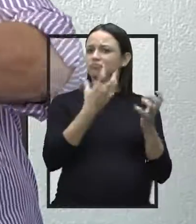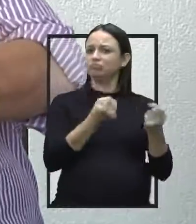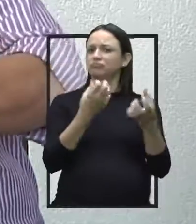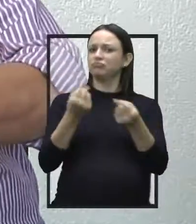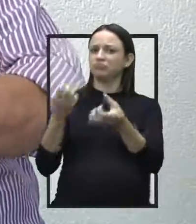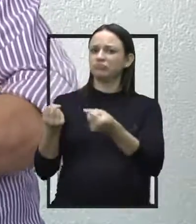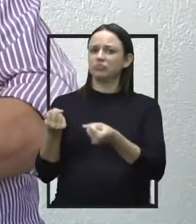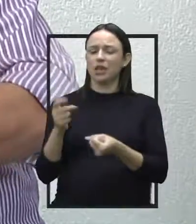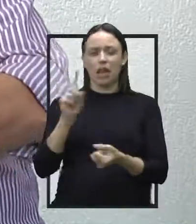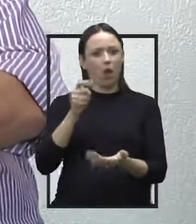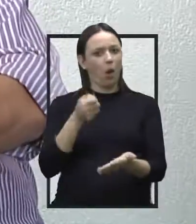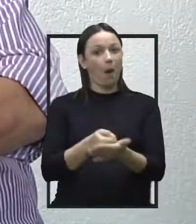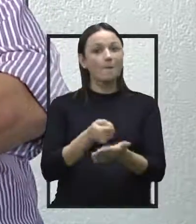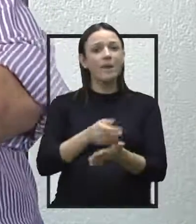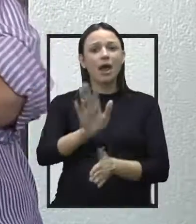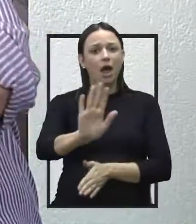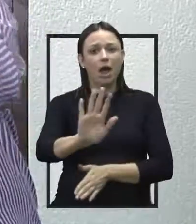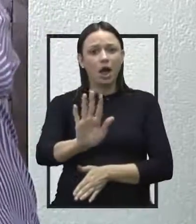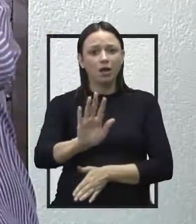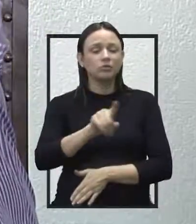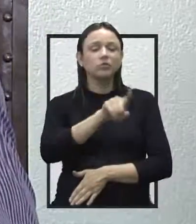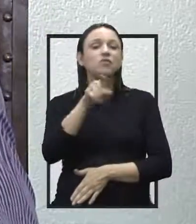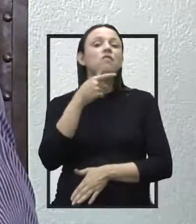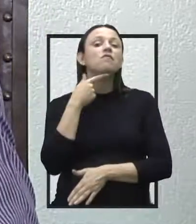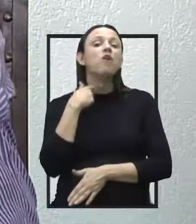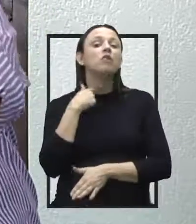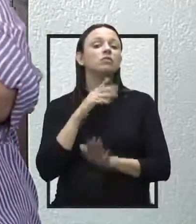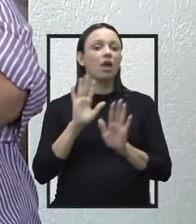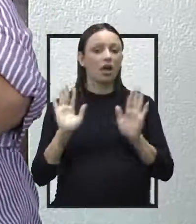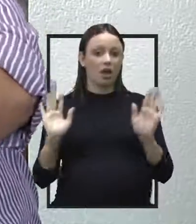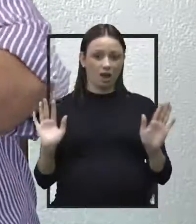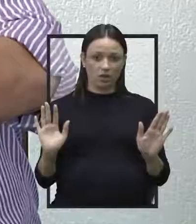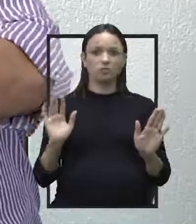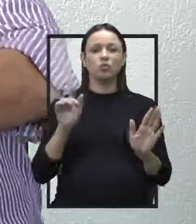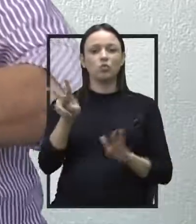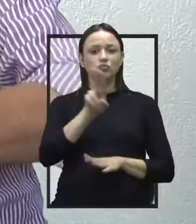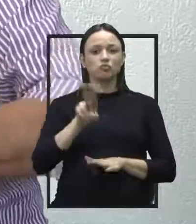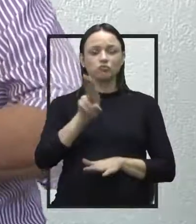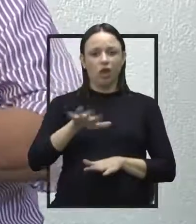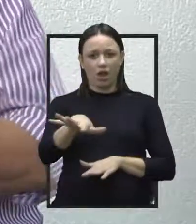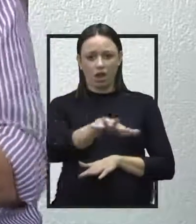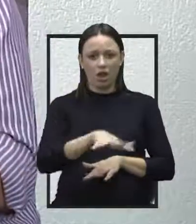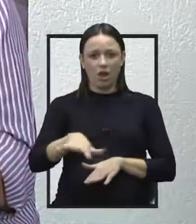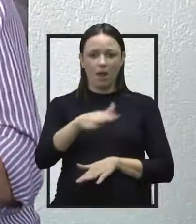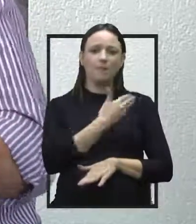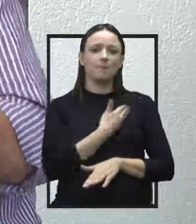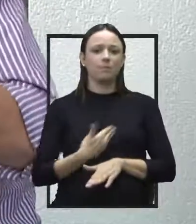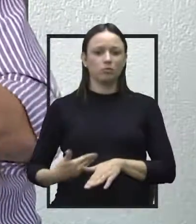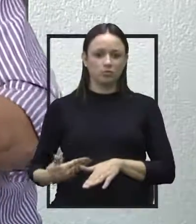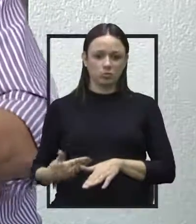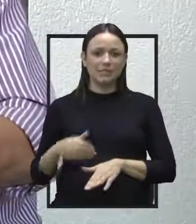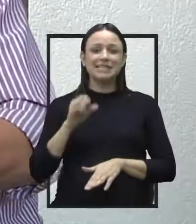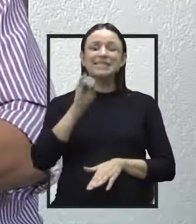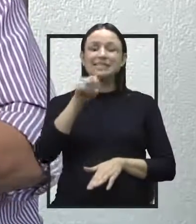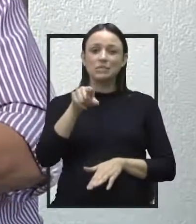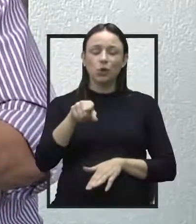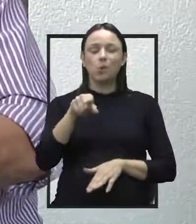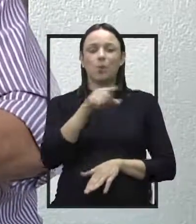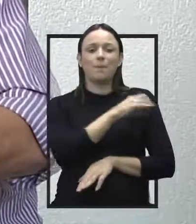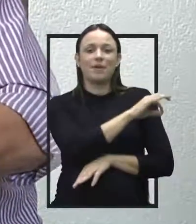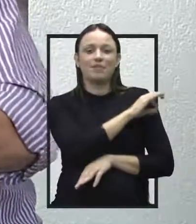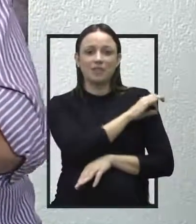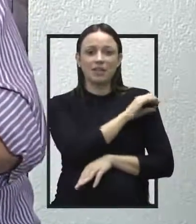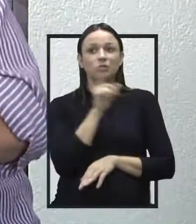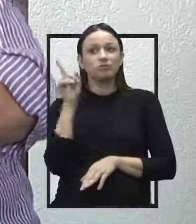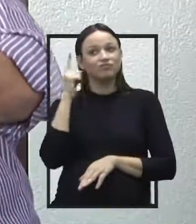não é obrigado, quem quiser fazer por conta própria, usar o espaço público e pagar pelo espaço público. Se o prefeito entender que